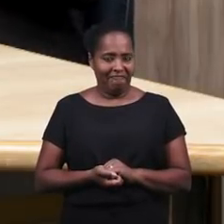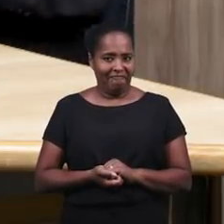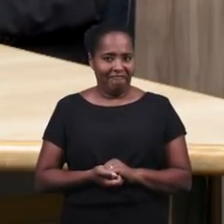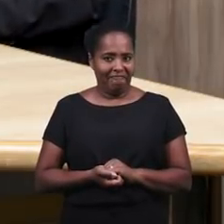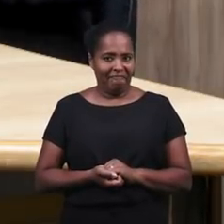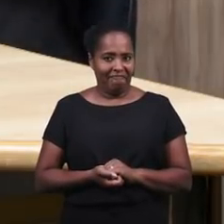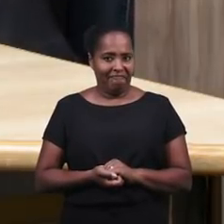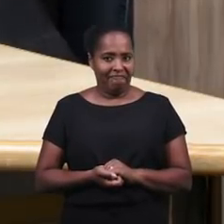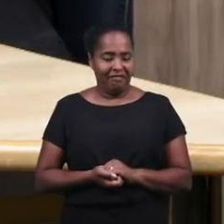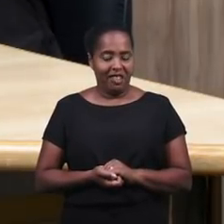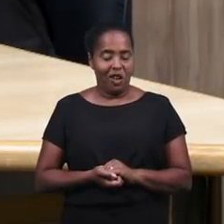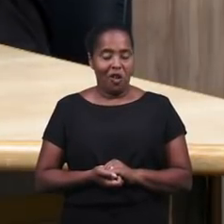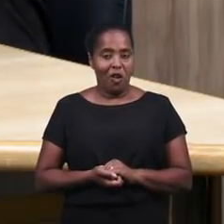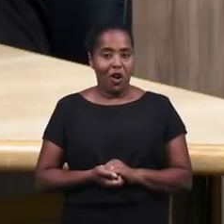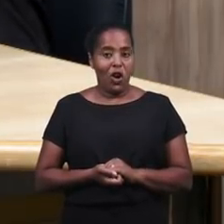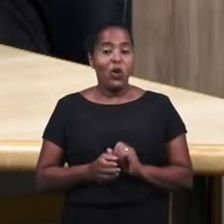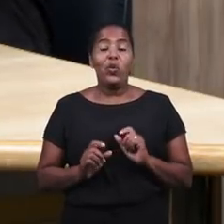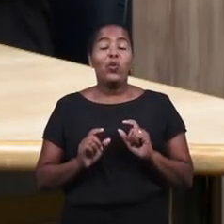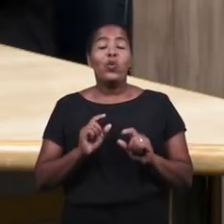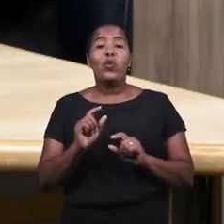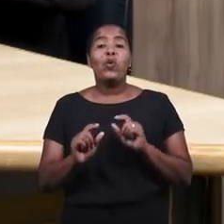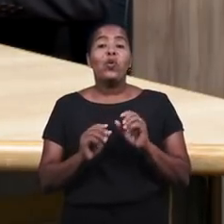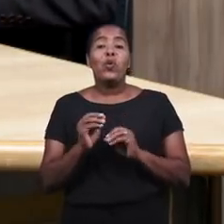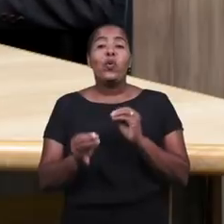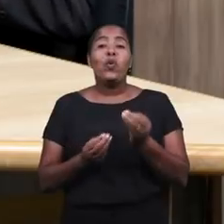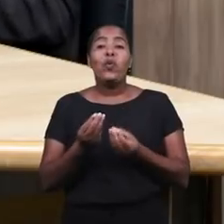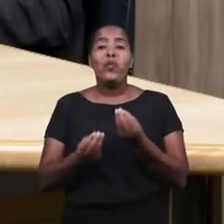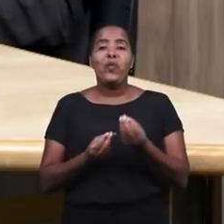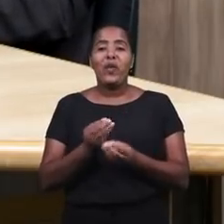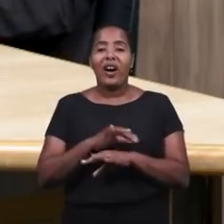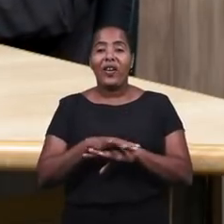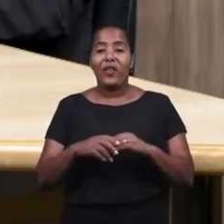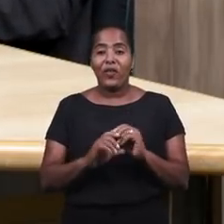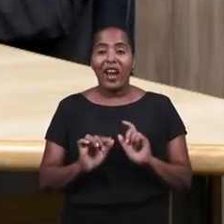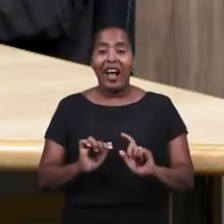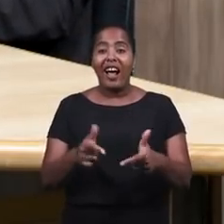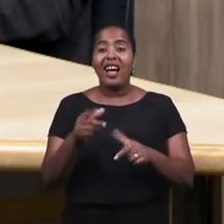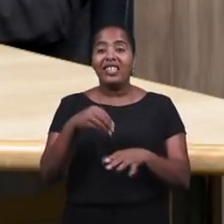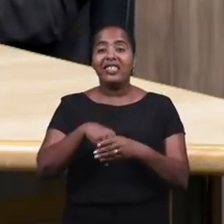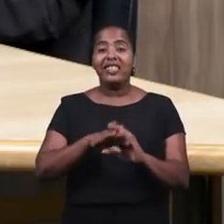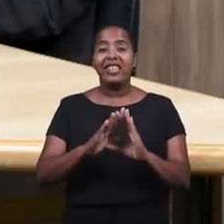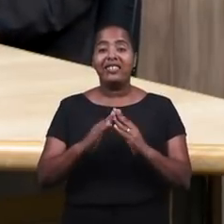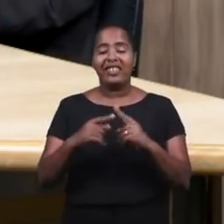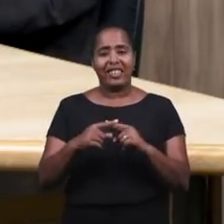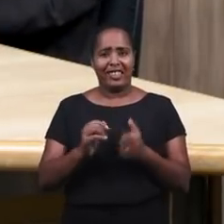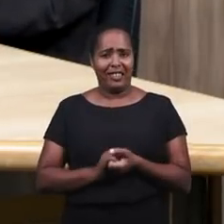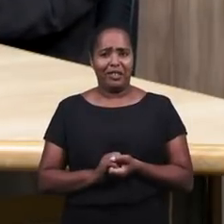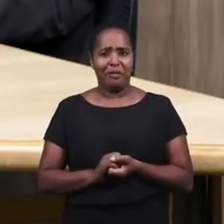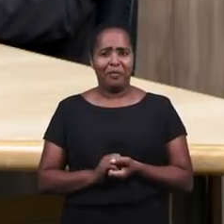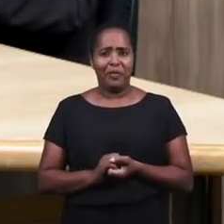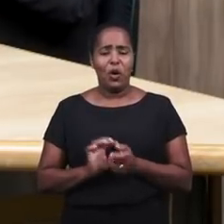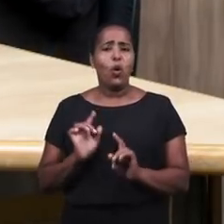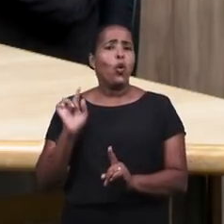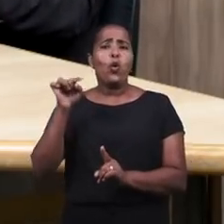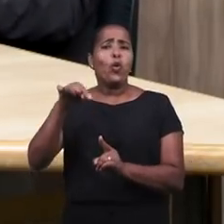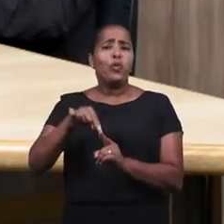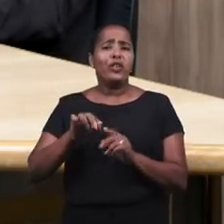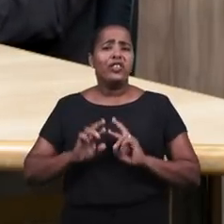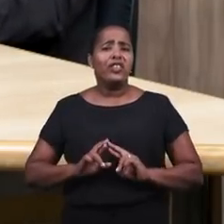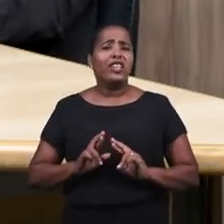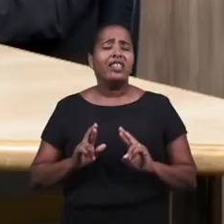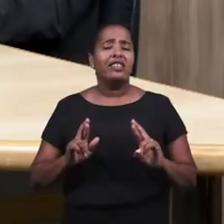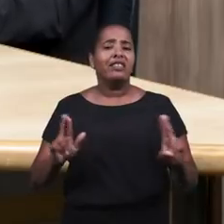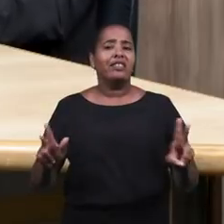Então, o que a cura faz dentro da igreja? Deus está curando. Agora, o objetivo é